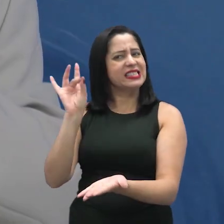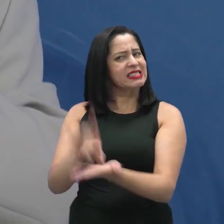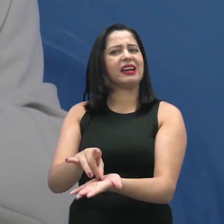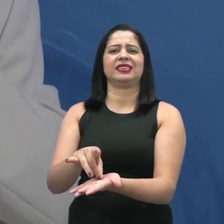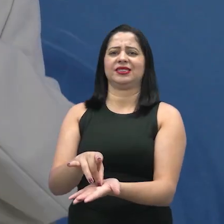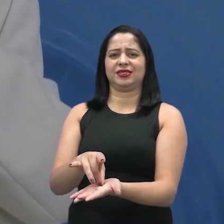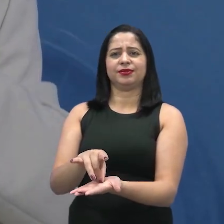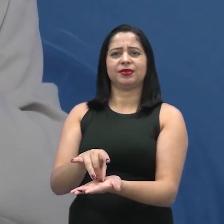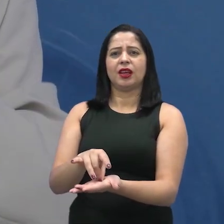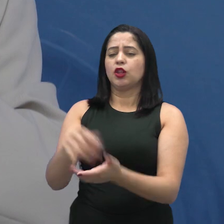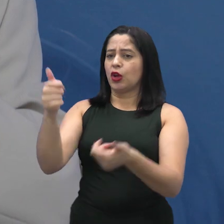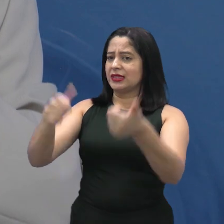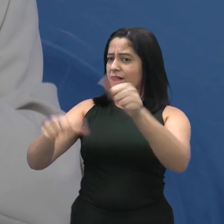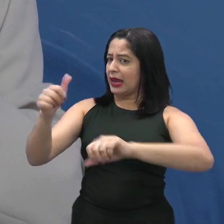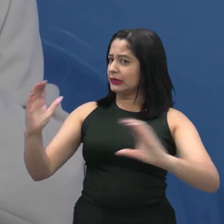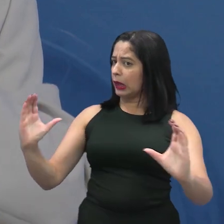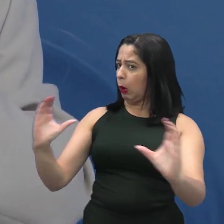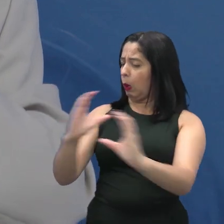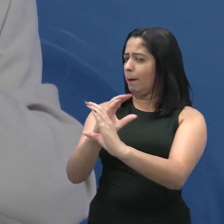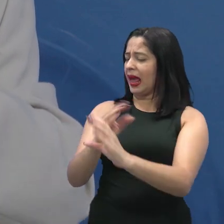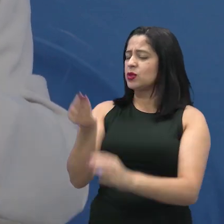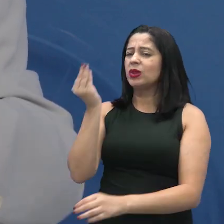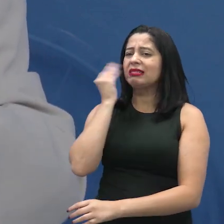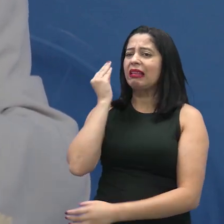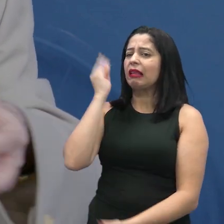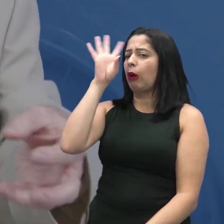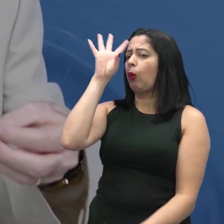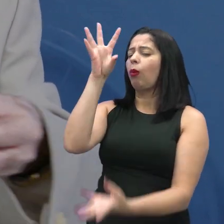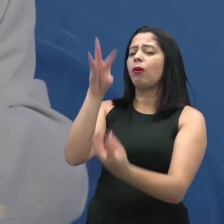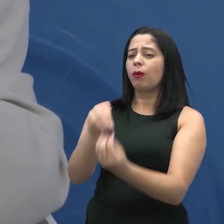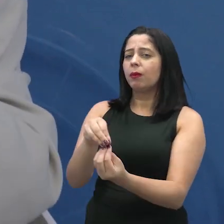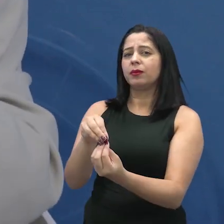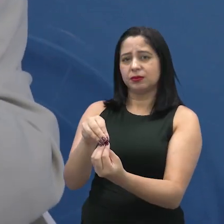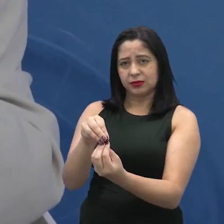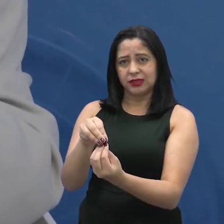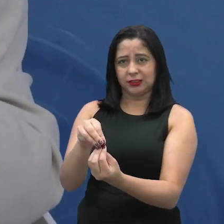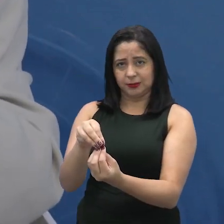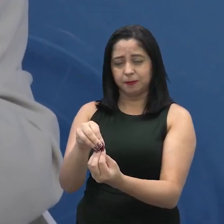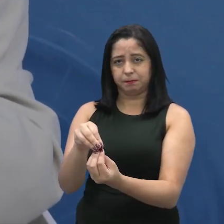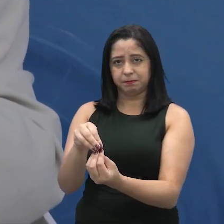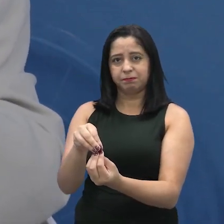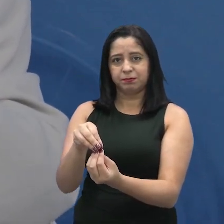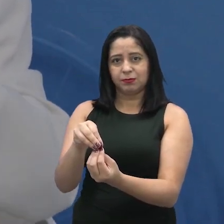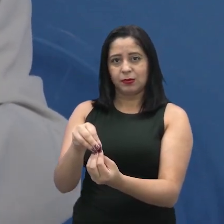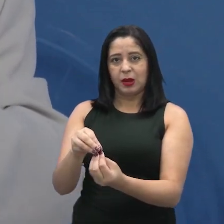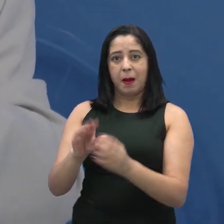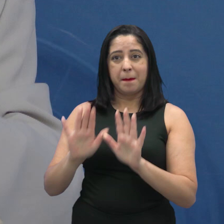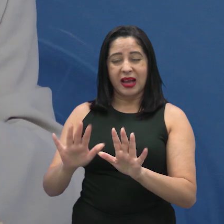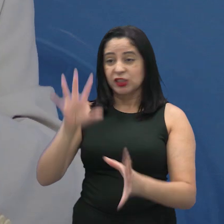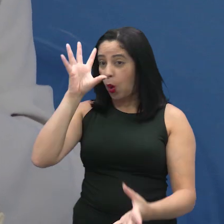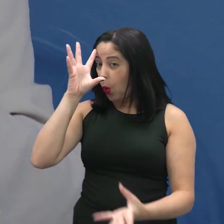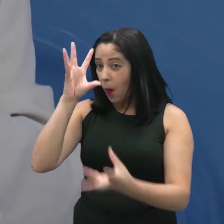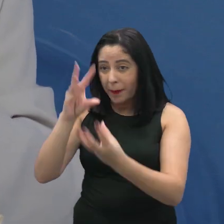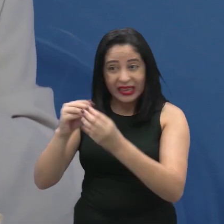analisa todo esse processo tentando entender cada uma das suas nuances. Agora, entendendo em